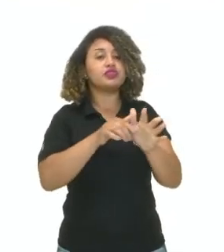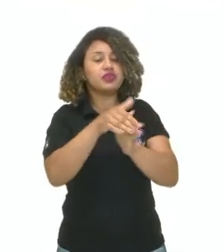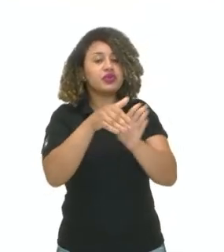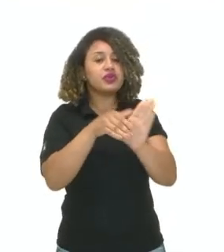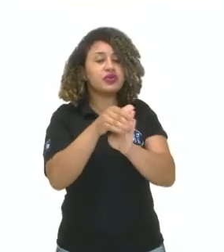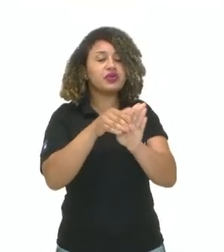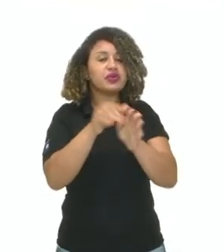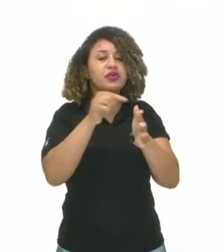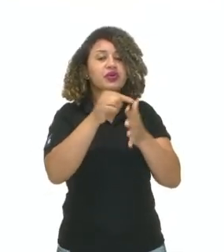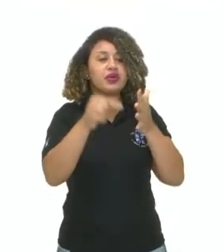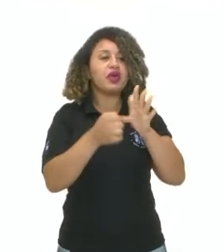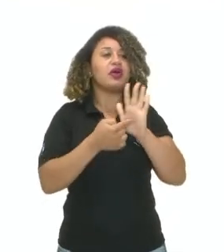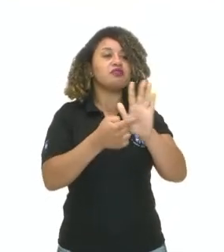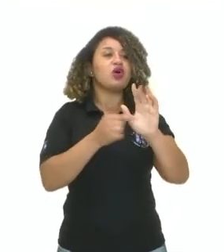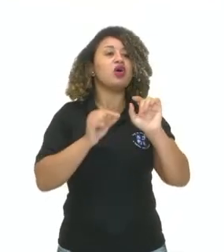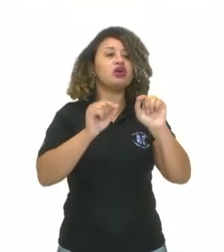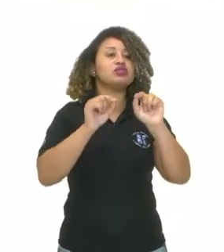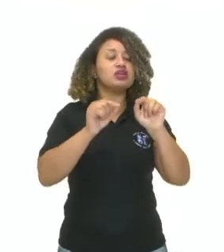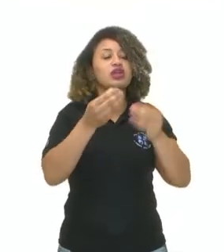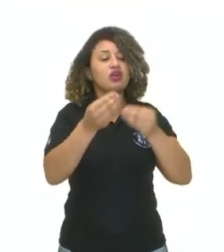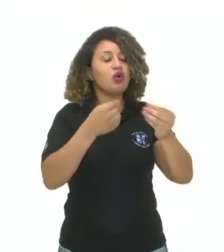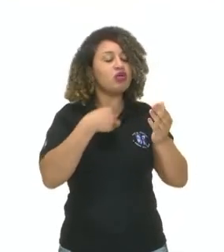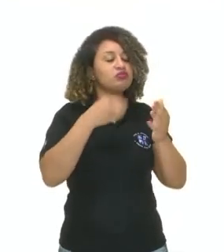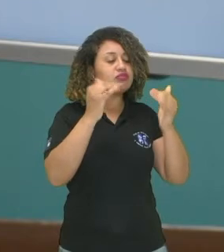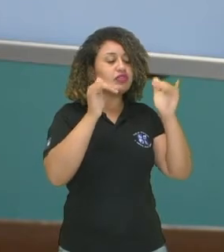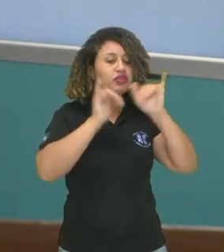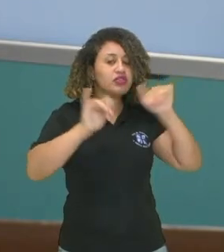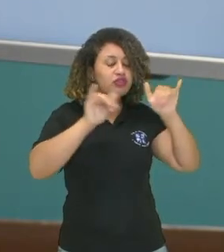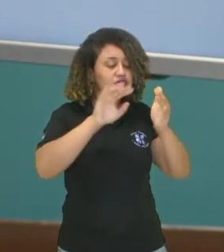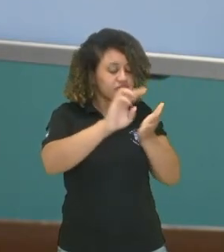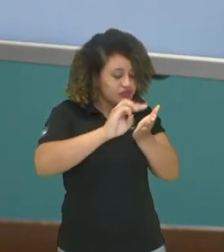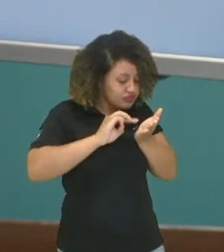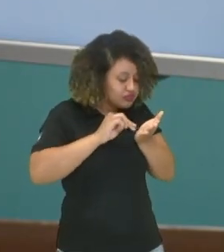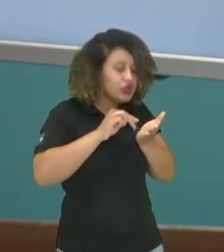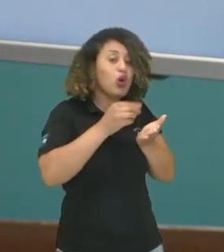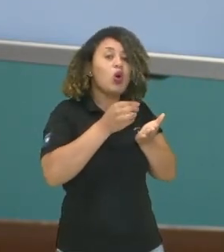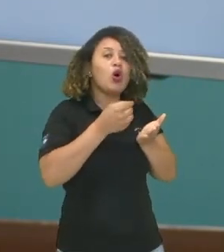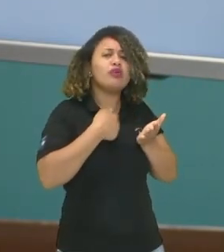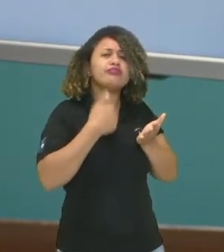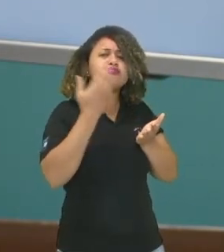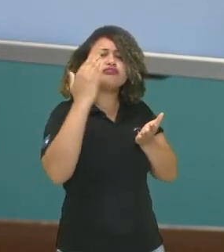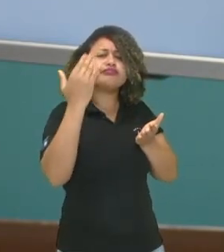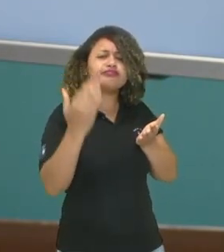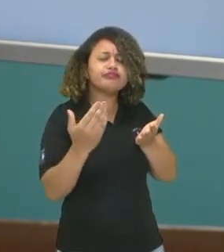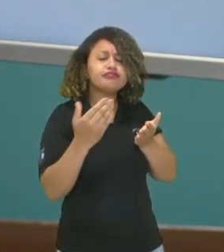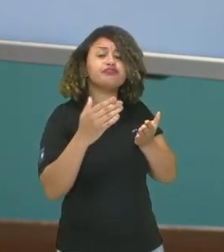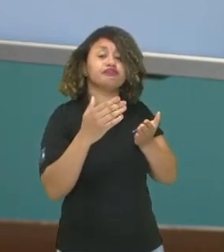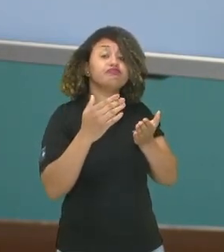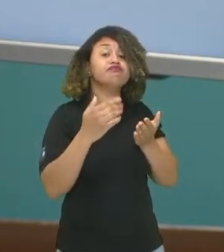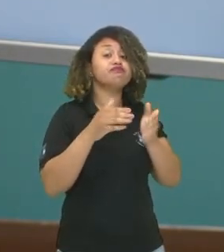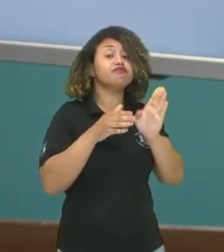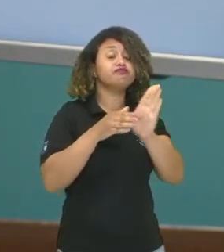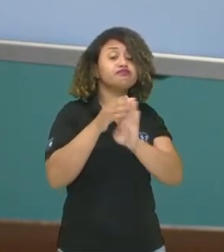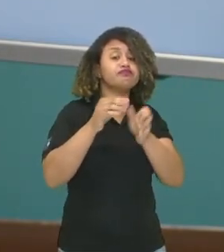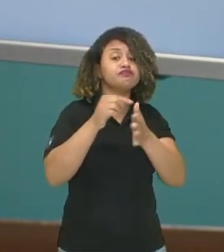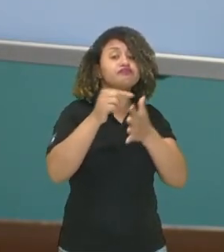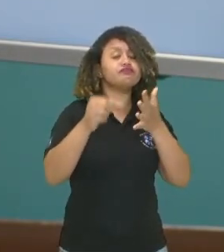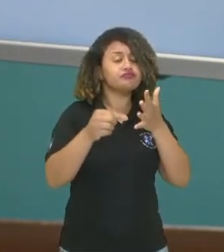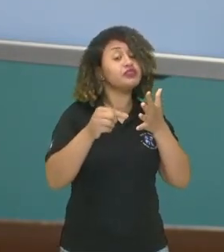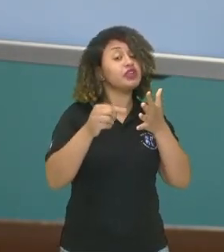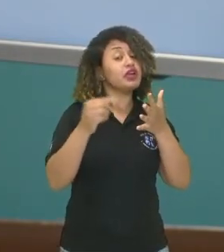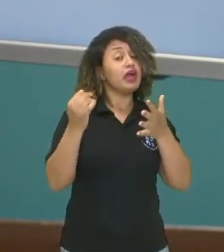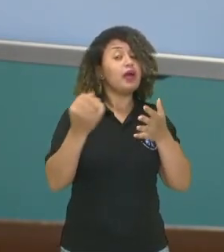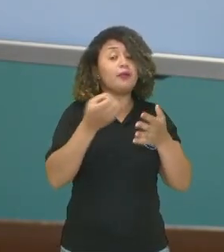como analisar uma notícia recebida. O guia é uma boa escolha, uma boa opção para tratar desse tema,